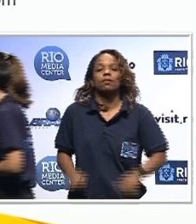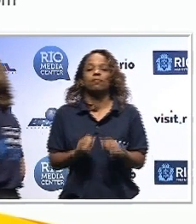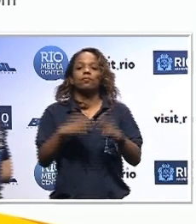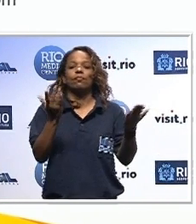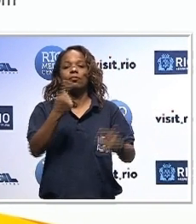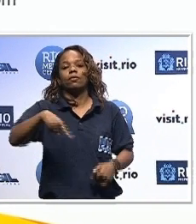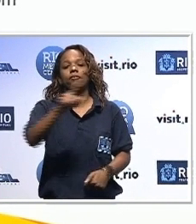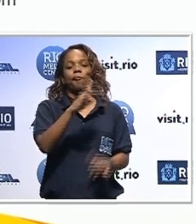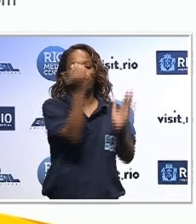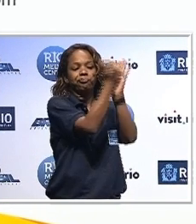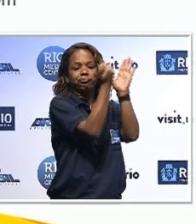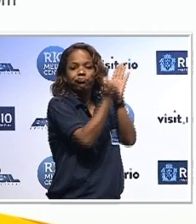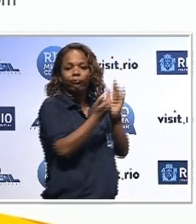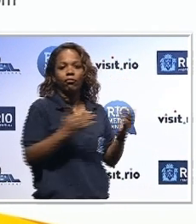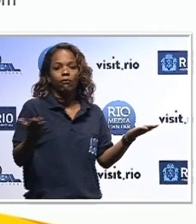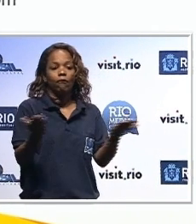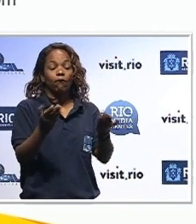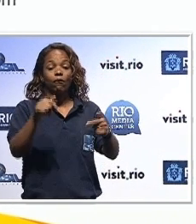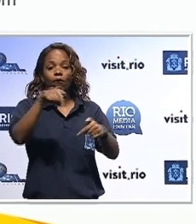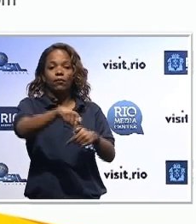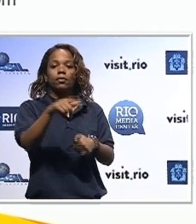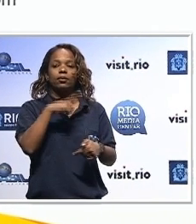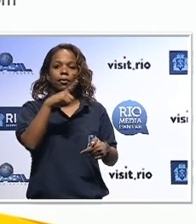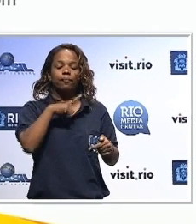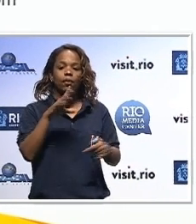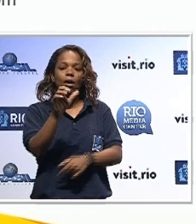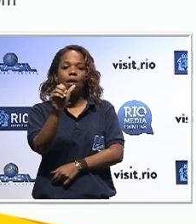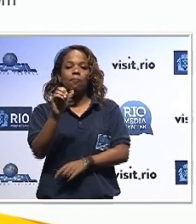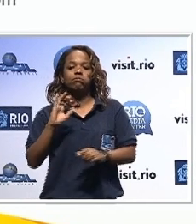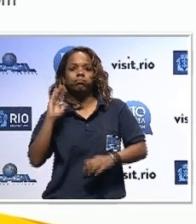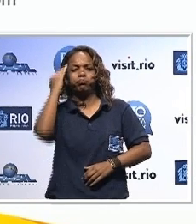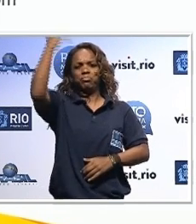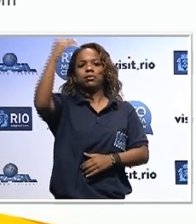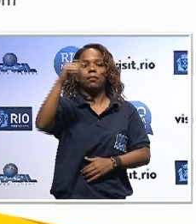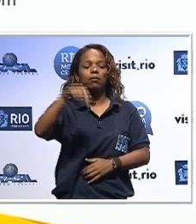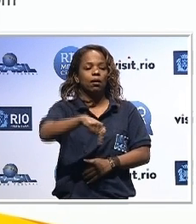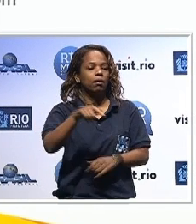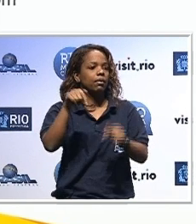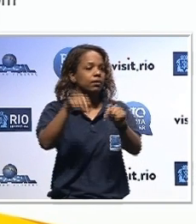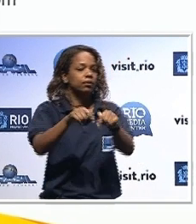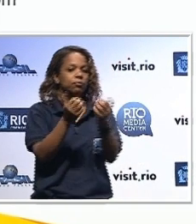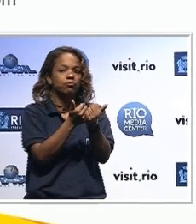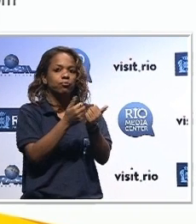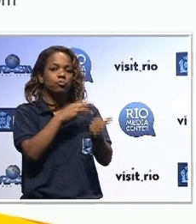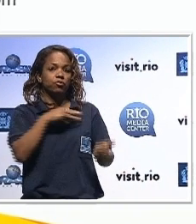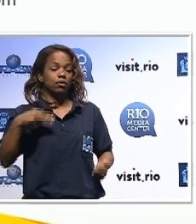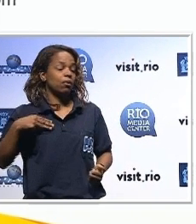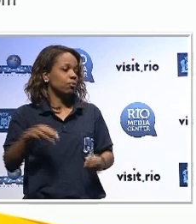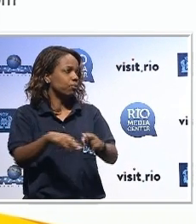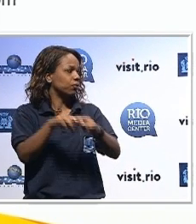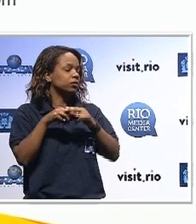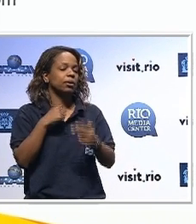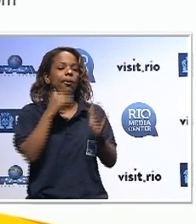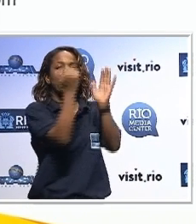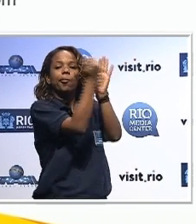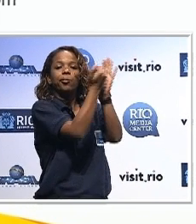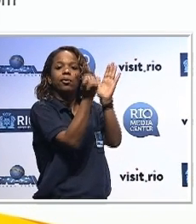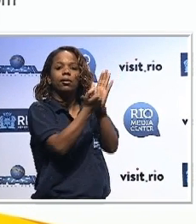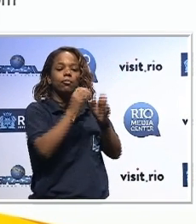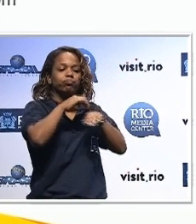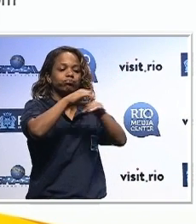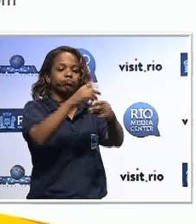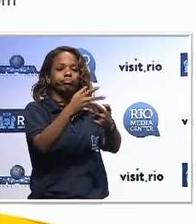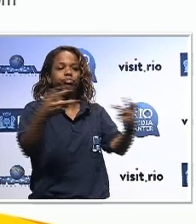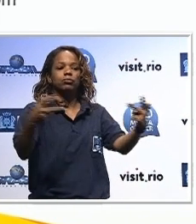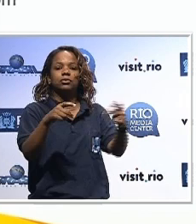Nós temos um programa, que é o programa âncora do Ministério, é o guarda-chuva para essas ações, que chama o Programa Turismo